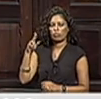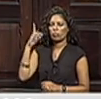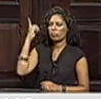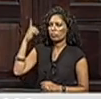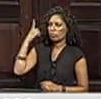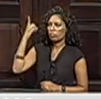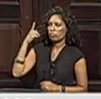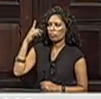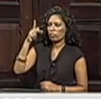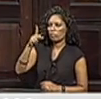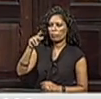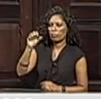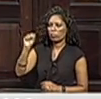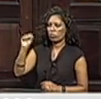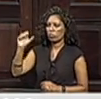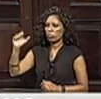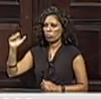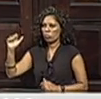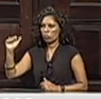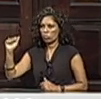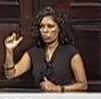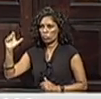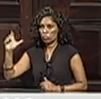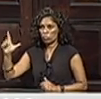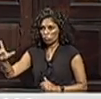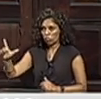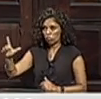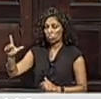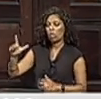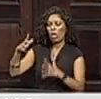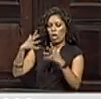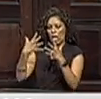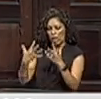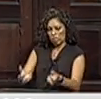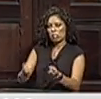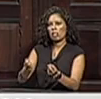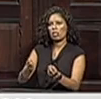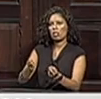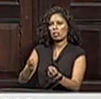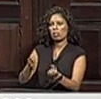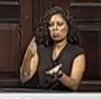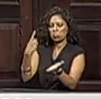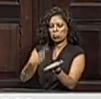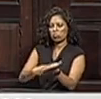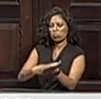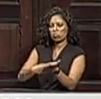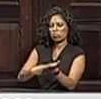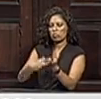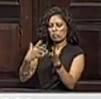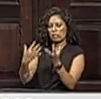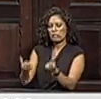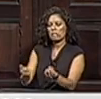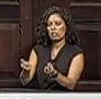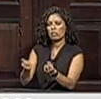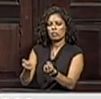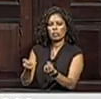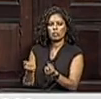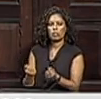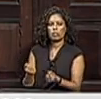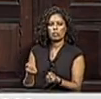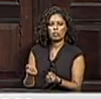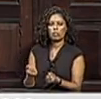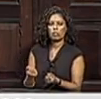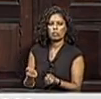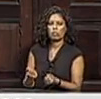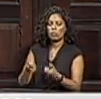que ela é fundamental pelo princípio da isonomia, colocando todos os técnicos no mesmo patamar, ou seja, é uma justiça